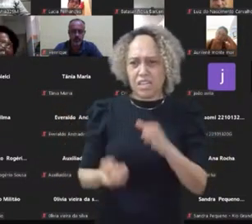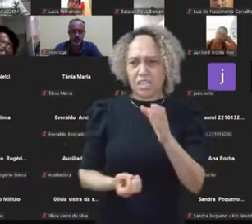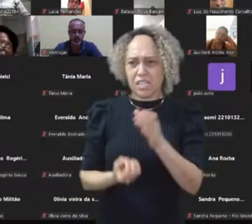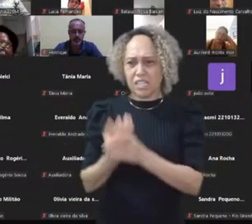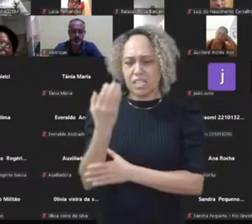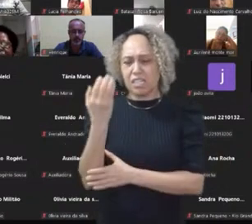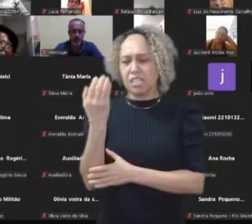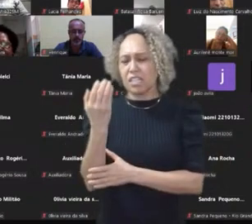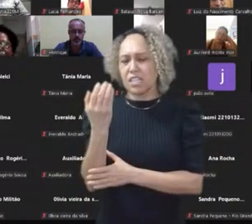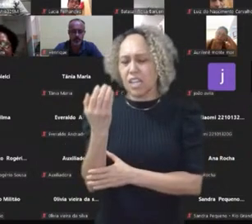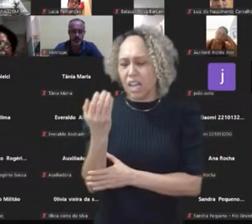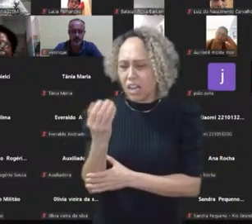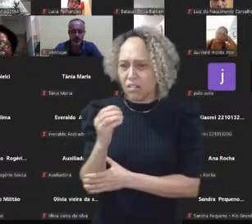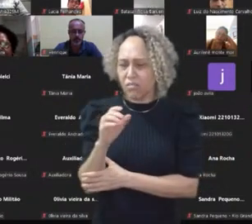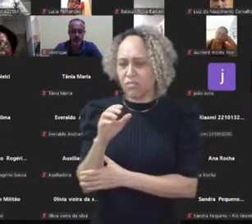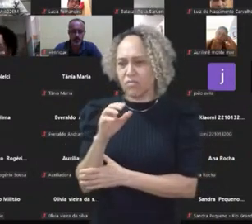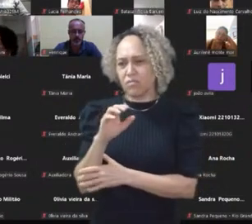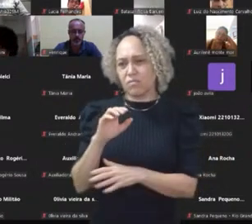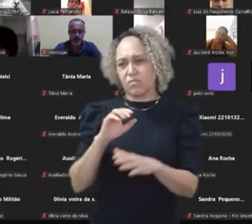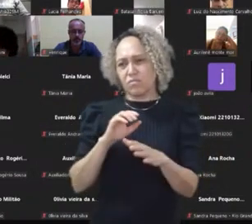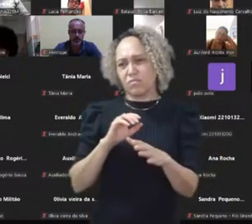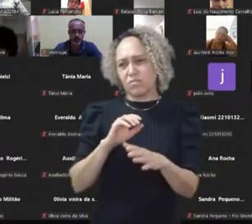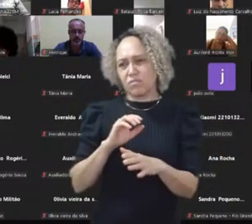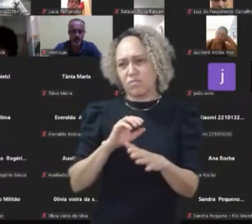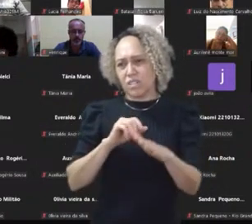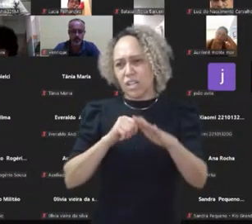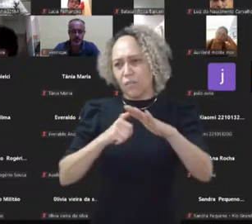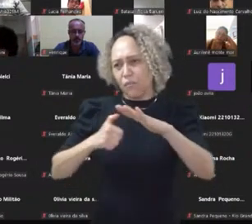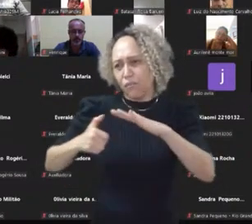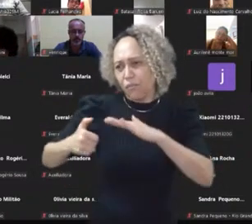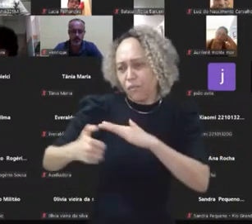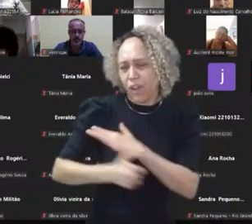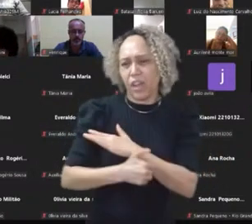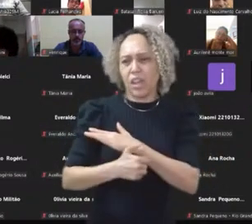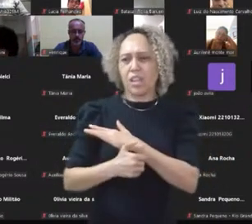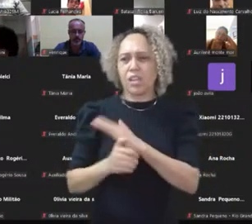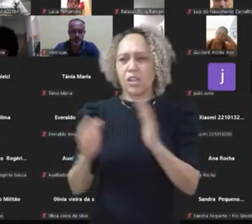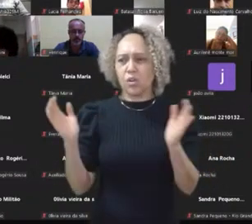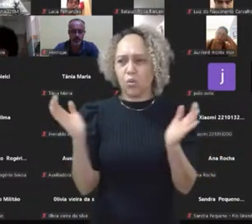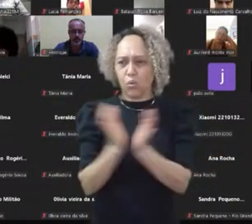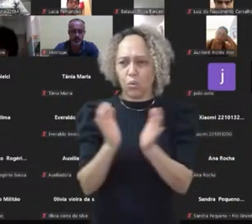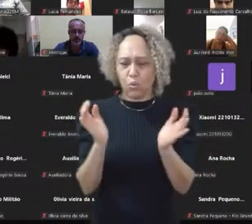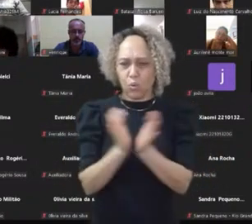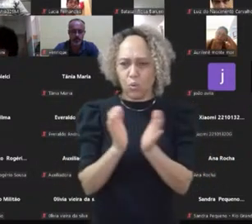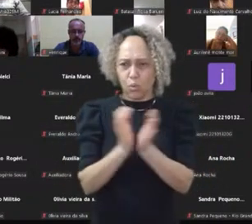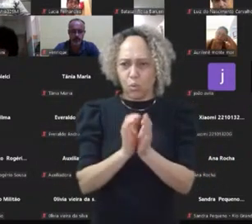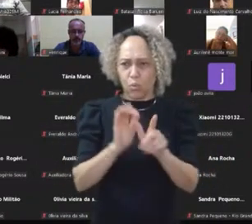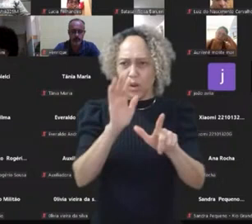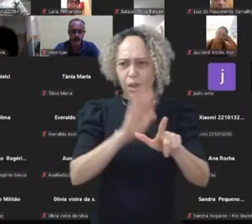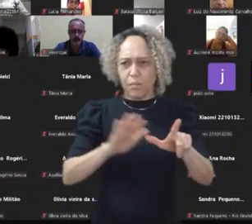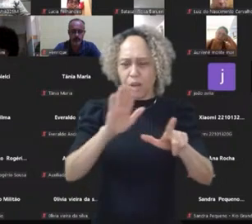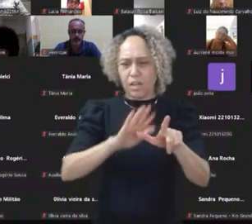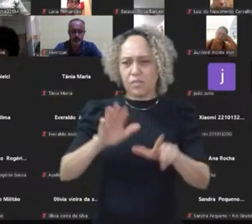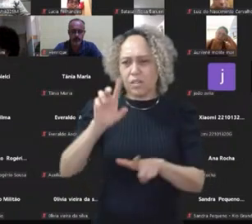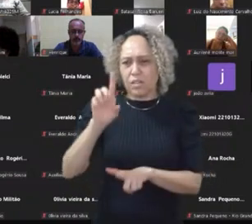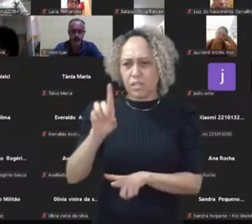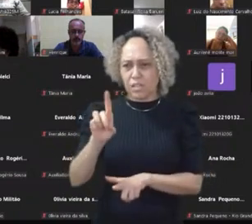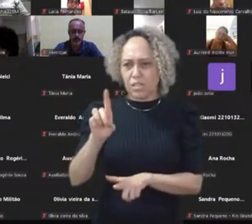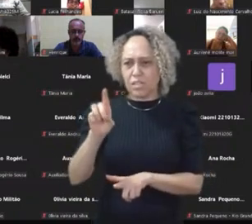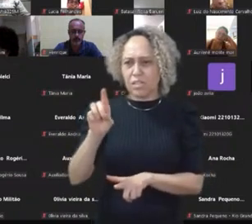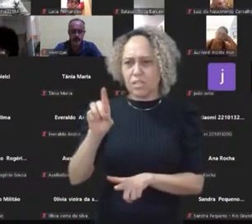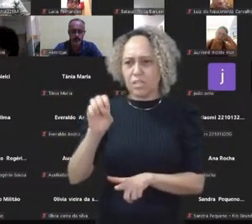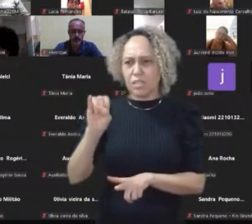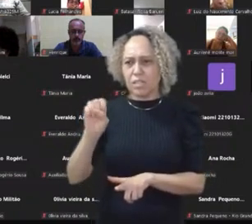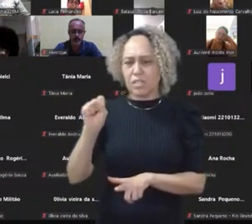fake e grupos de discord né nem sei aqui quem sabe mexer no discord aqui né de telegram utilização massiva